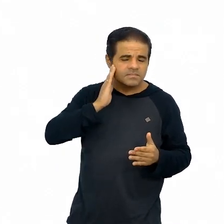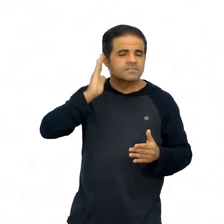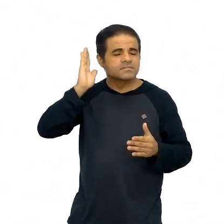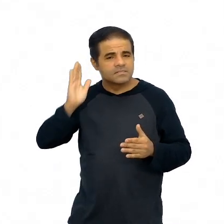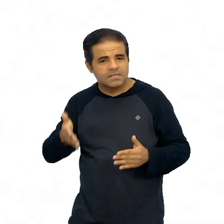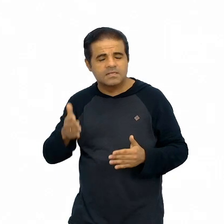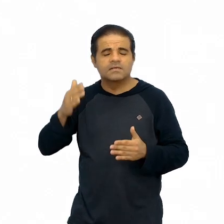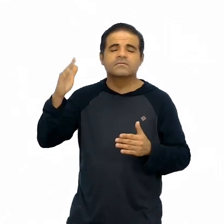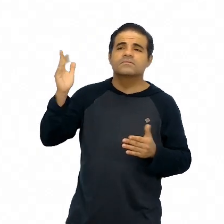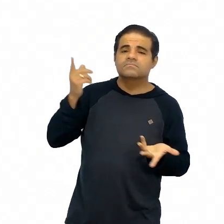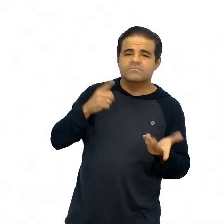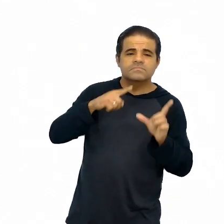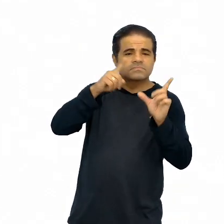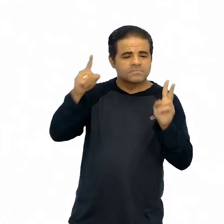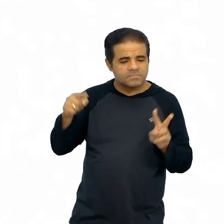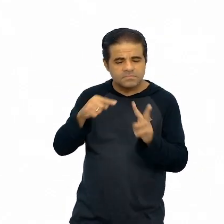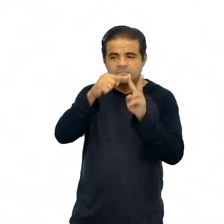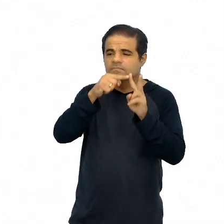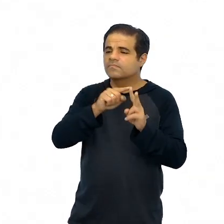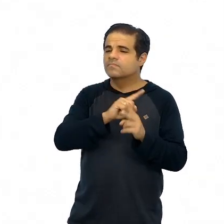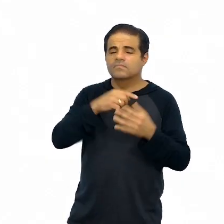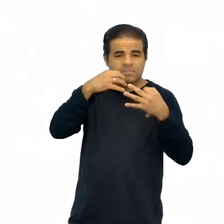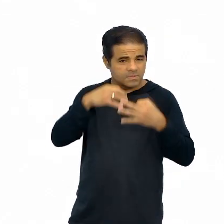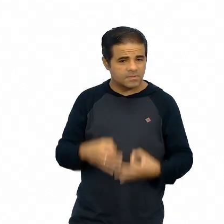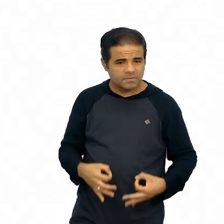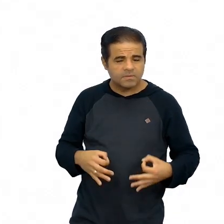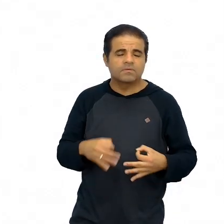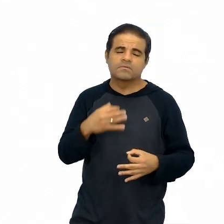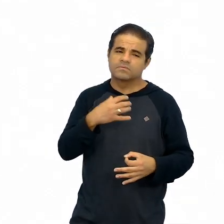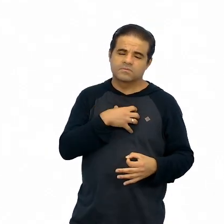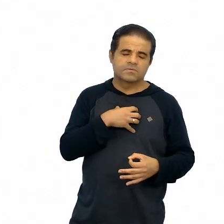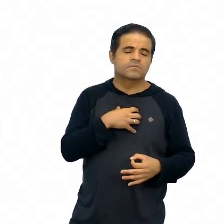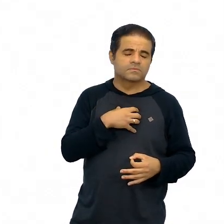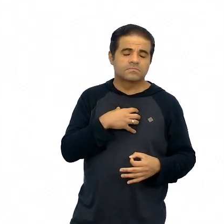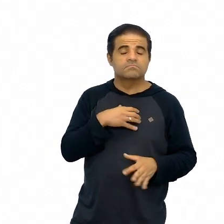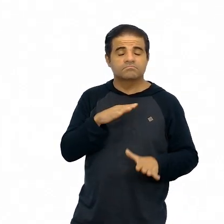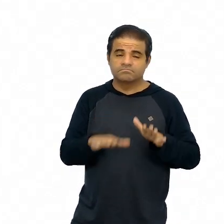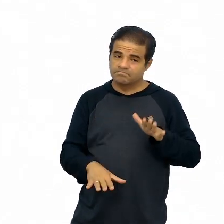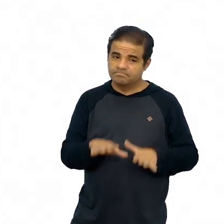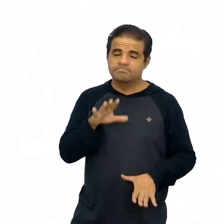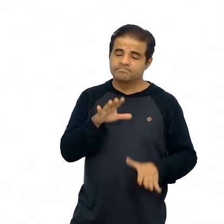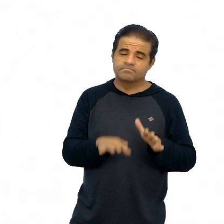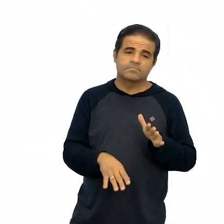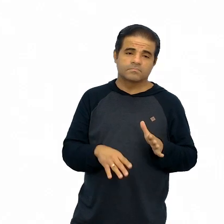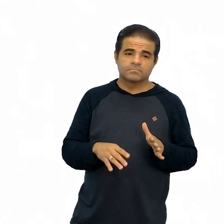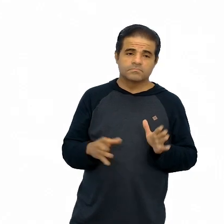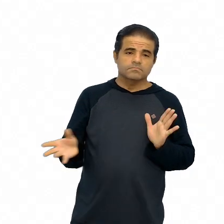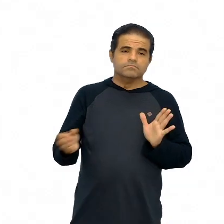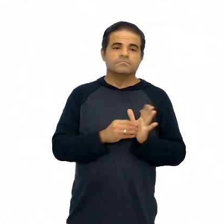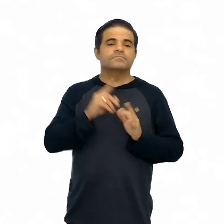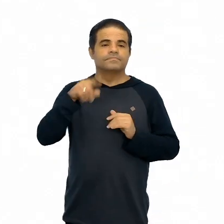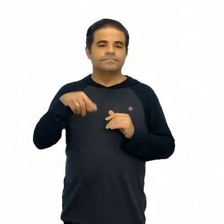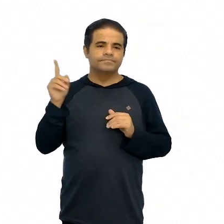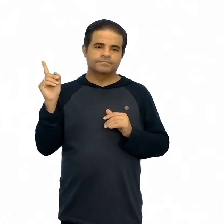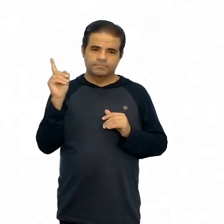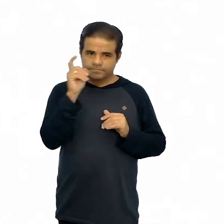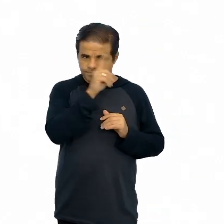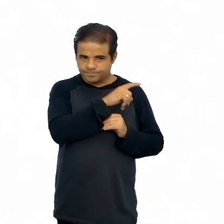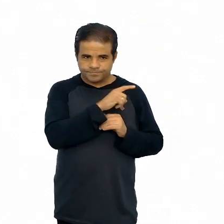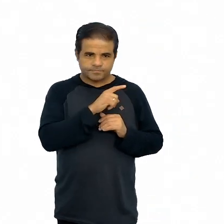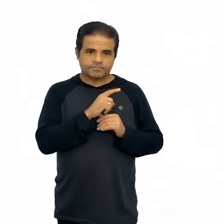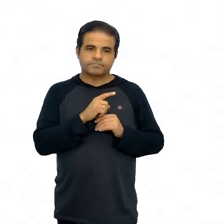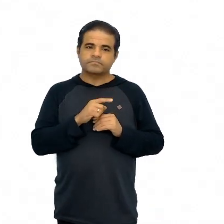para raízes não exatas é uma questão que talvez seja um dificultador